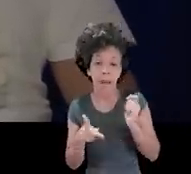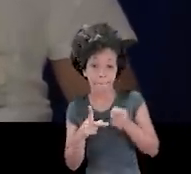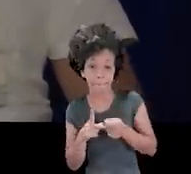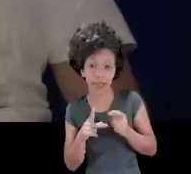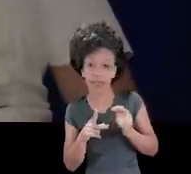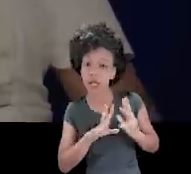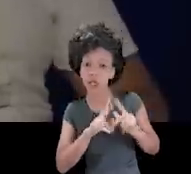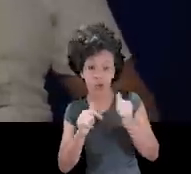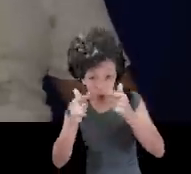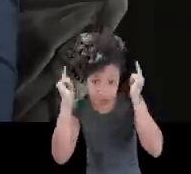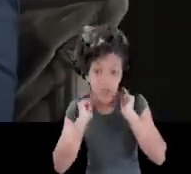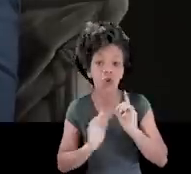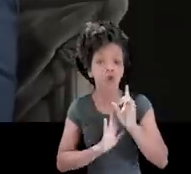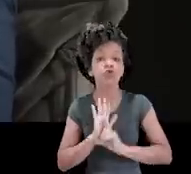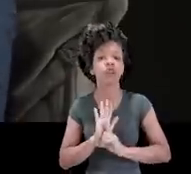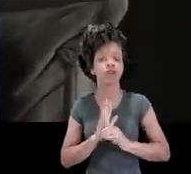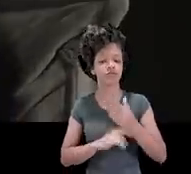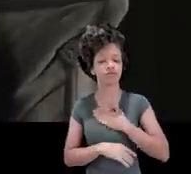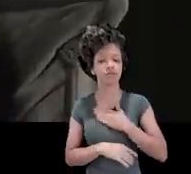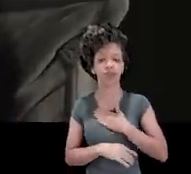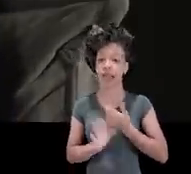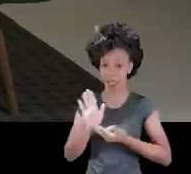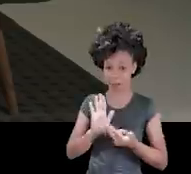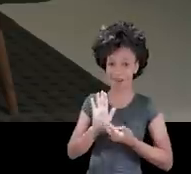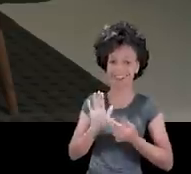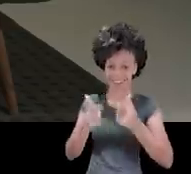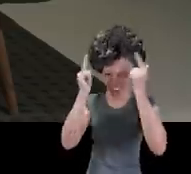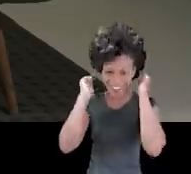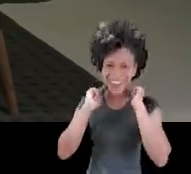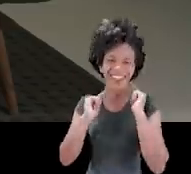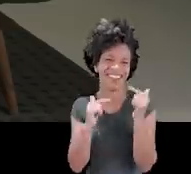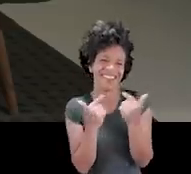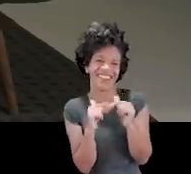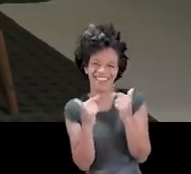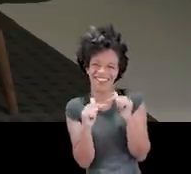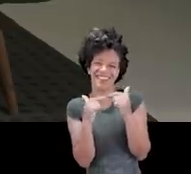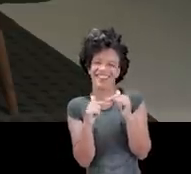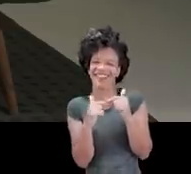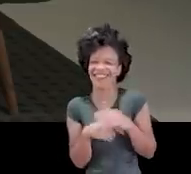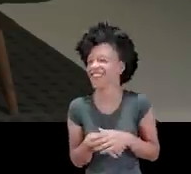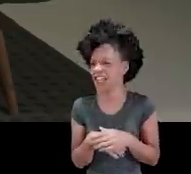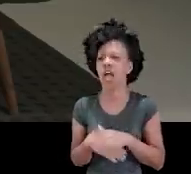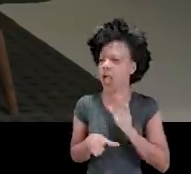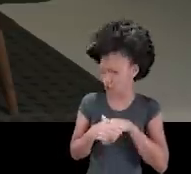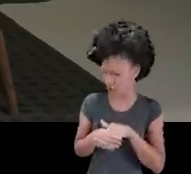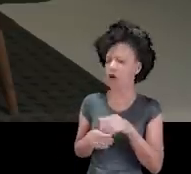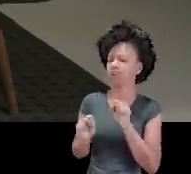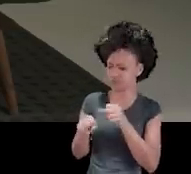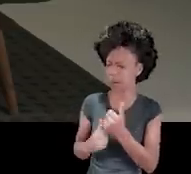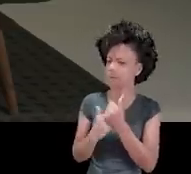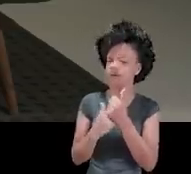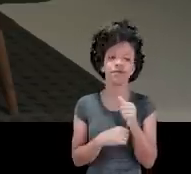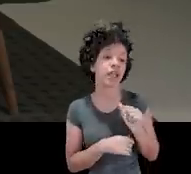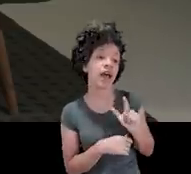os carecas, porque claro, o direito autoral sobre... Você tem que ser o deputado federal representante dos carecas, como uma minoria. Eu voto em você. Exatamente. Alex, você